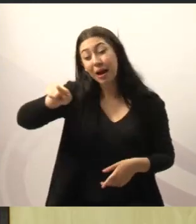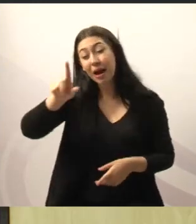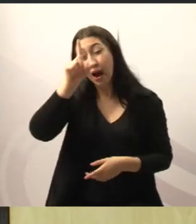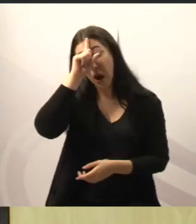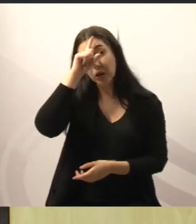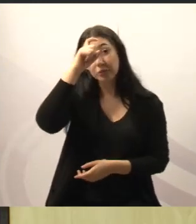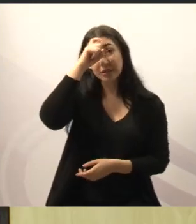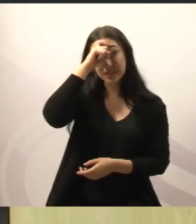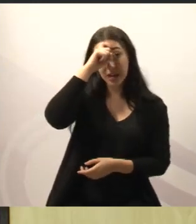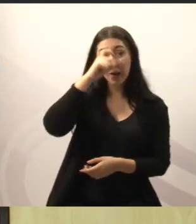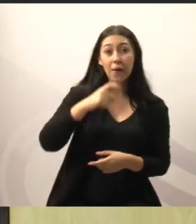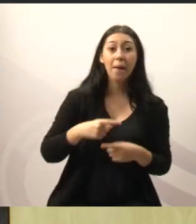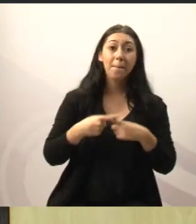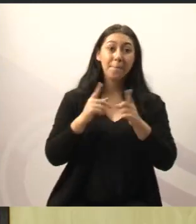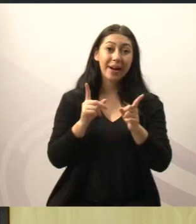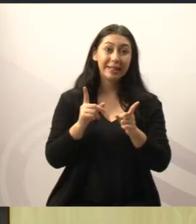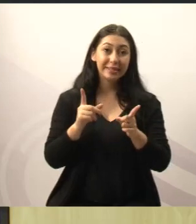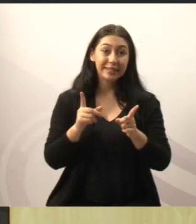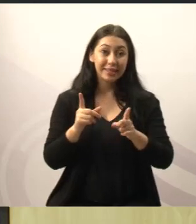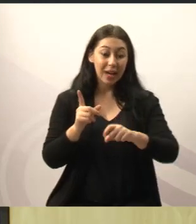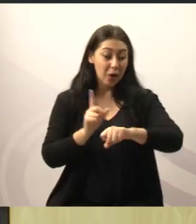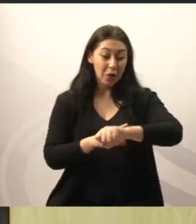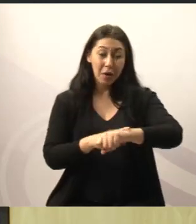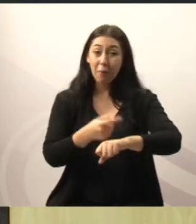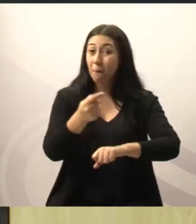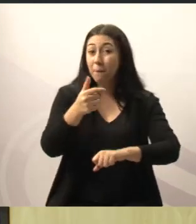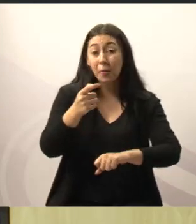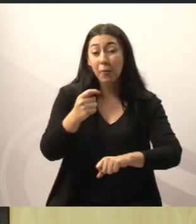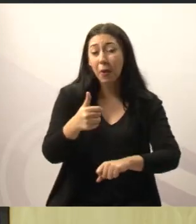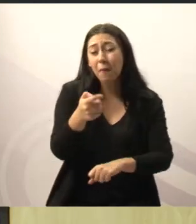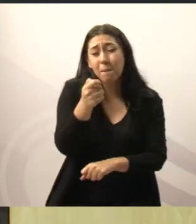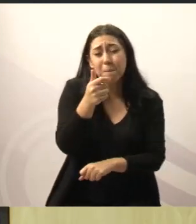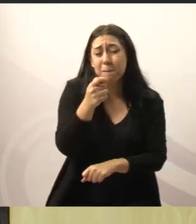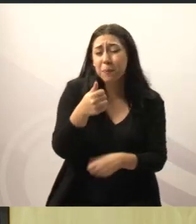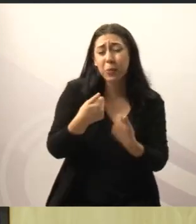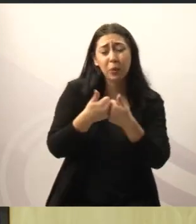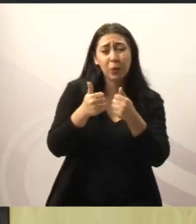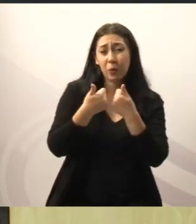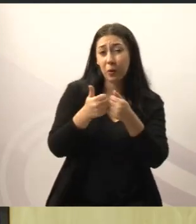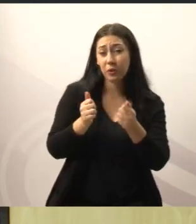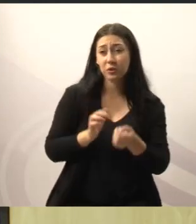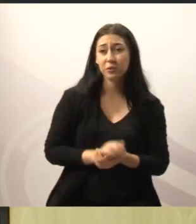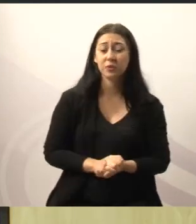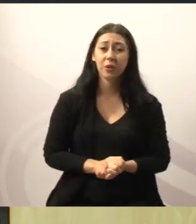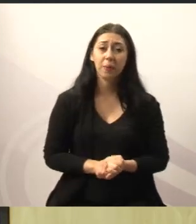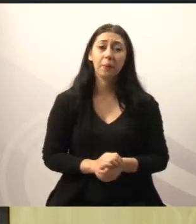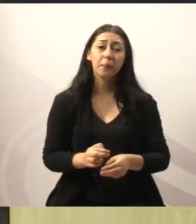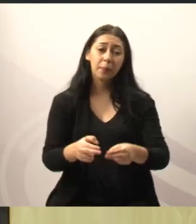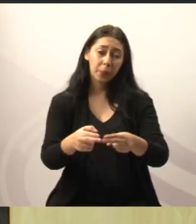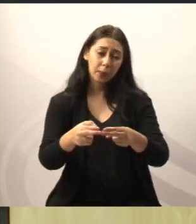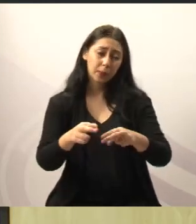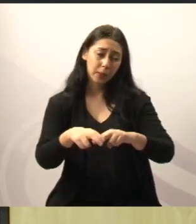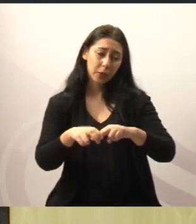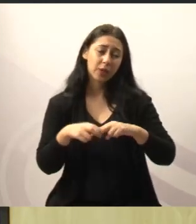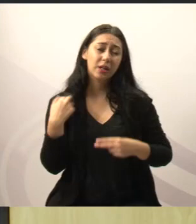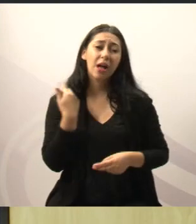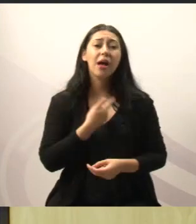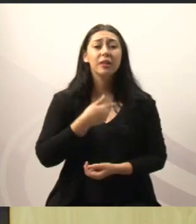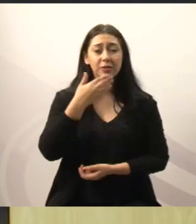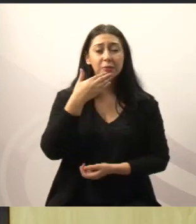Jacareí e salientam que são poucos horários em que os ônibus entram no referido bairro. Diante de todo o exposto, solicitamos que todos os ônibus